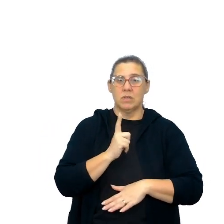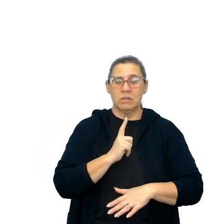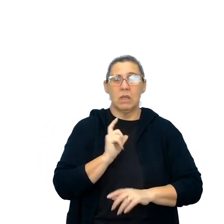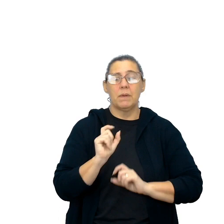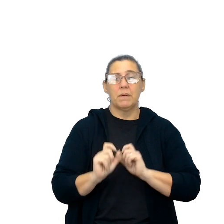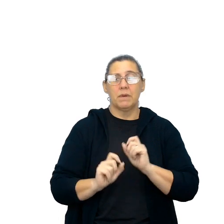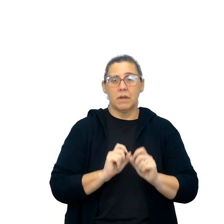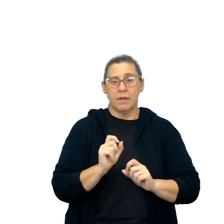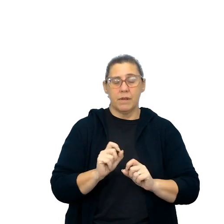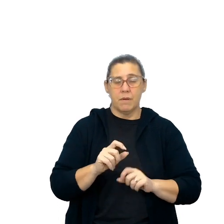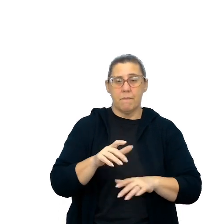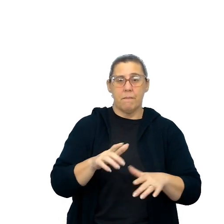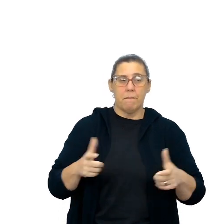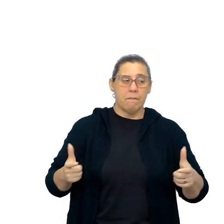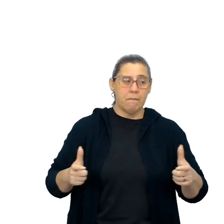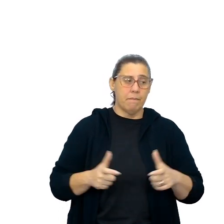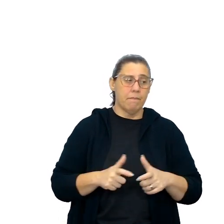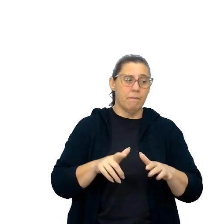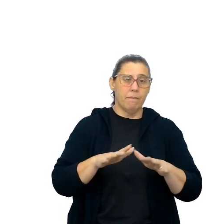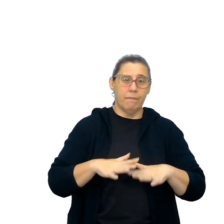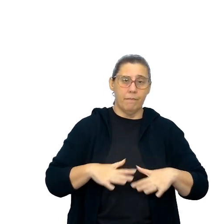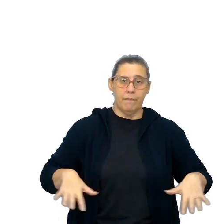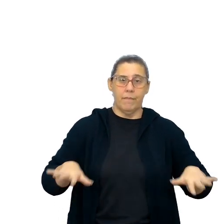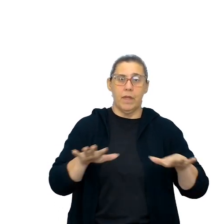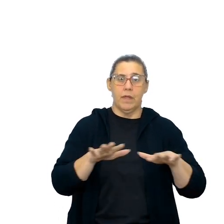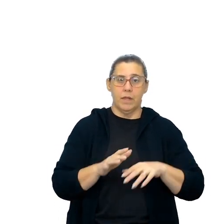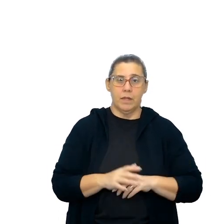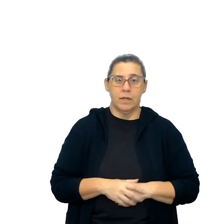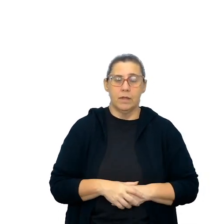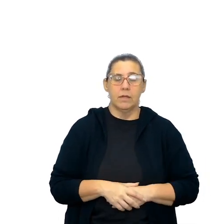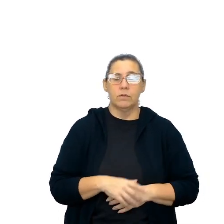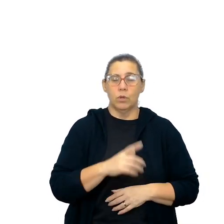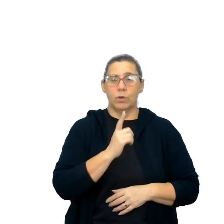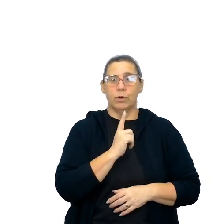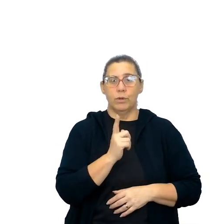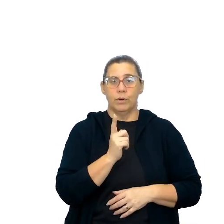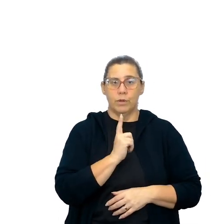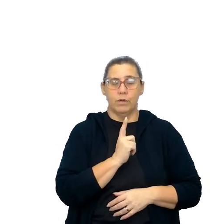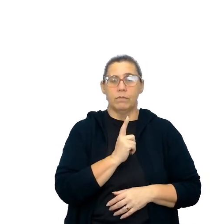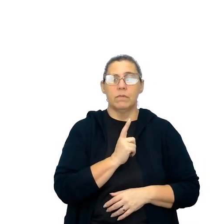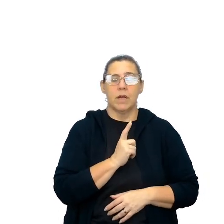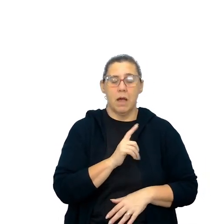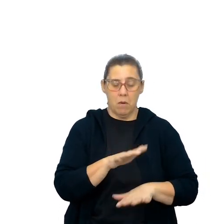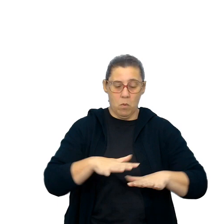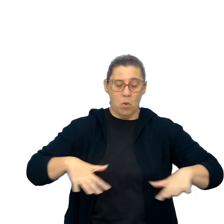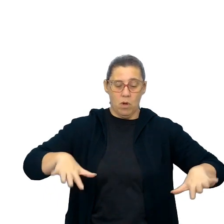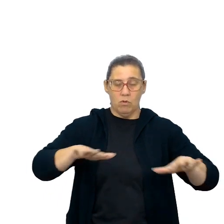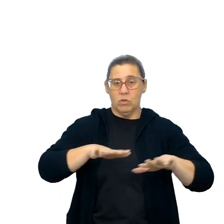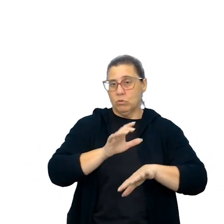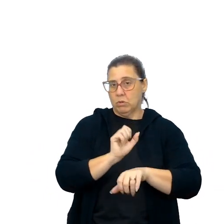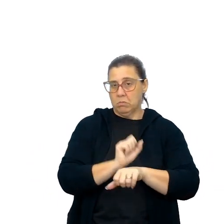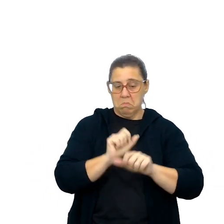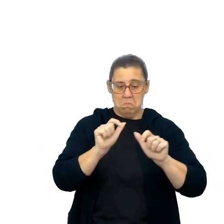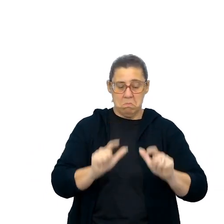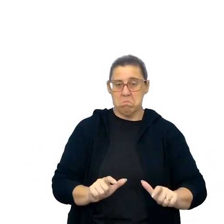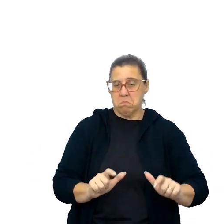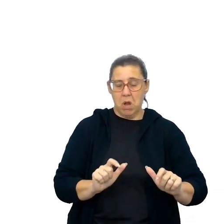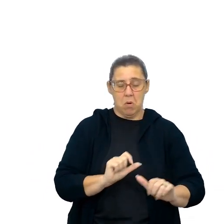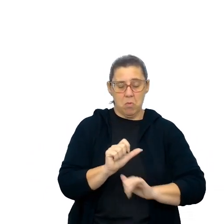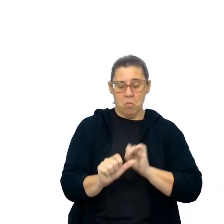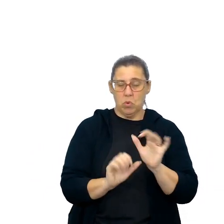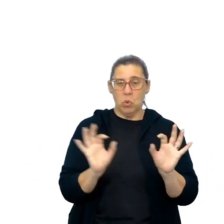tenho menos áreas livres, mas a superfície continua intacta. Então, essa